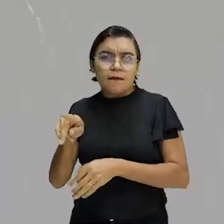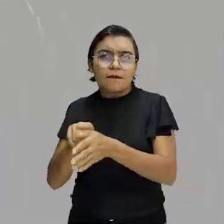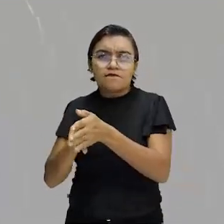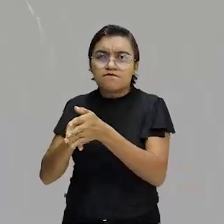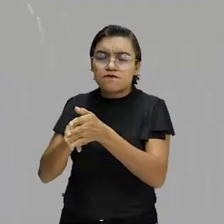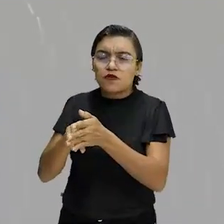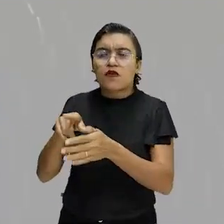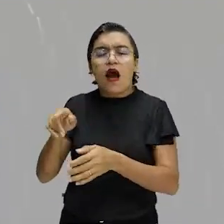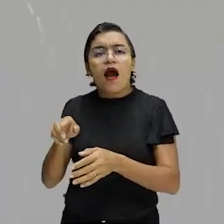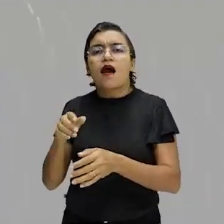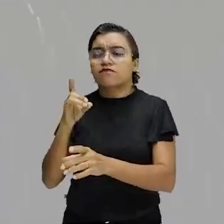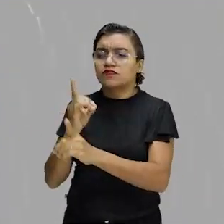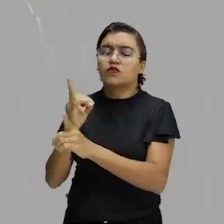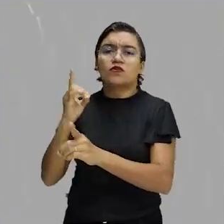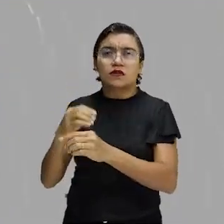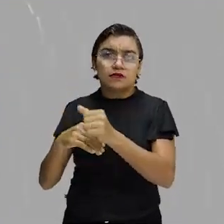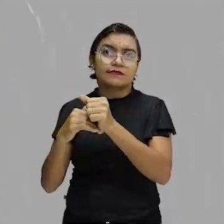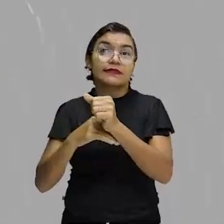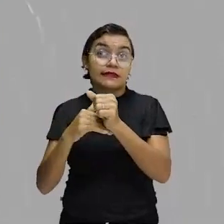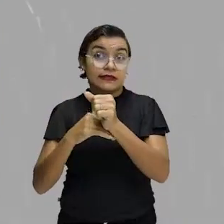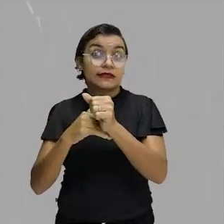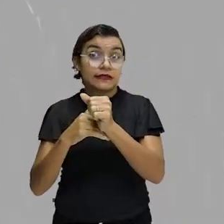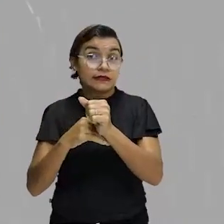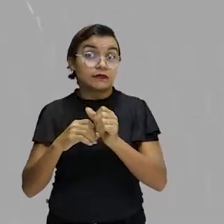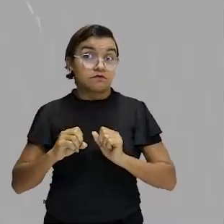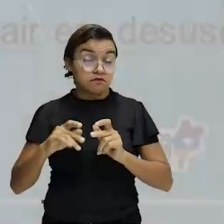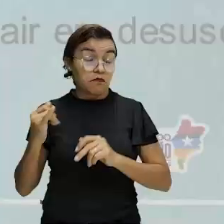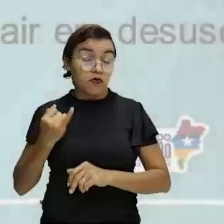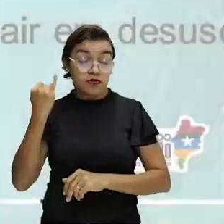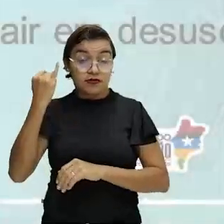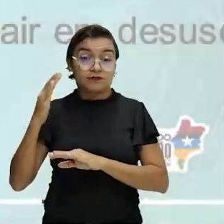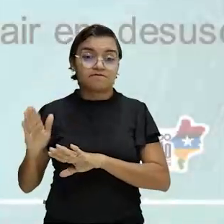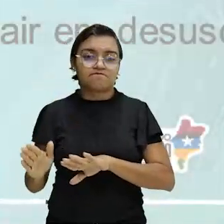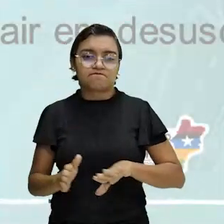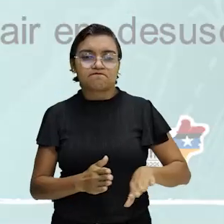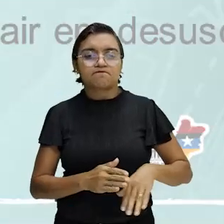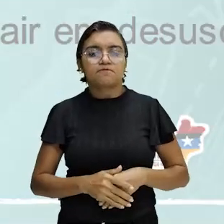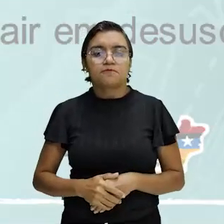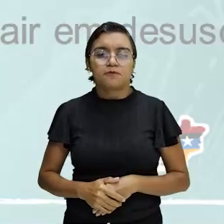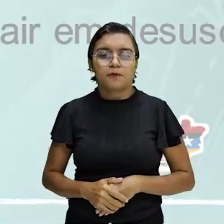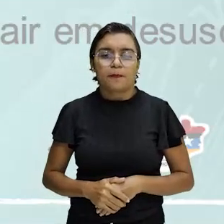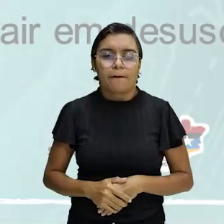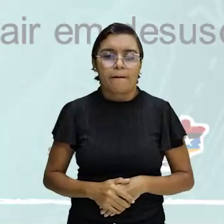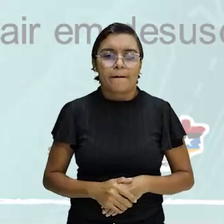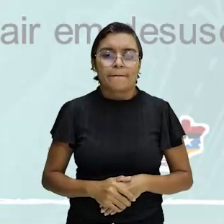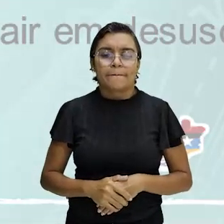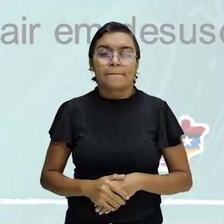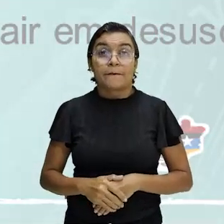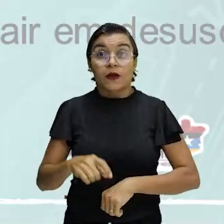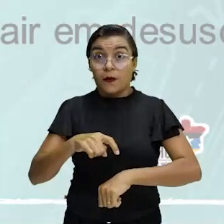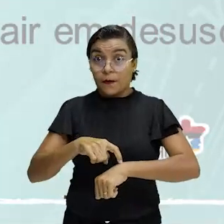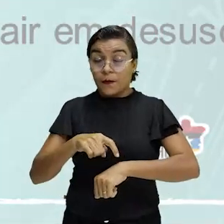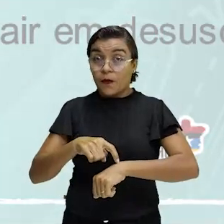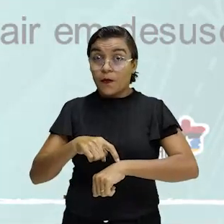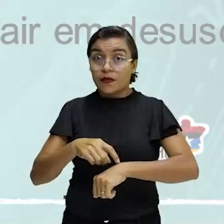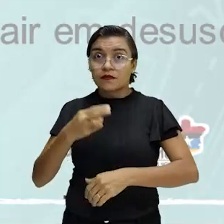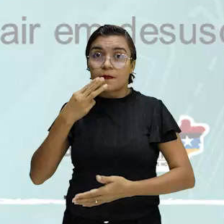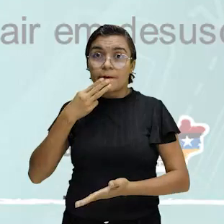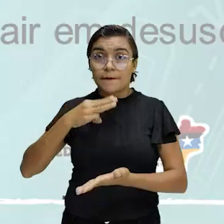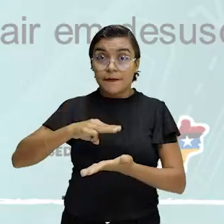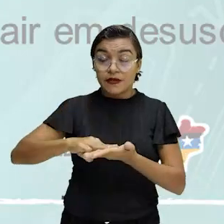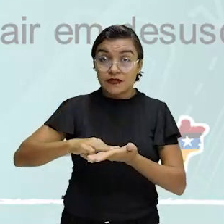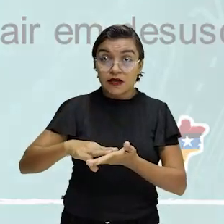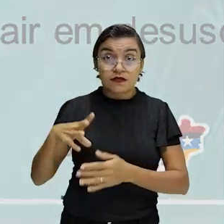frequência desses problemas nas escolas. Quando você quer enviar uma mensagem rápida e informal, você